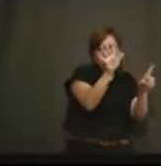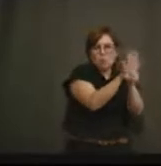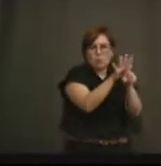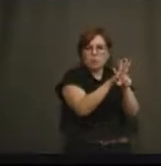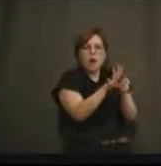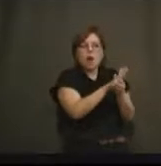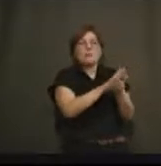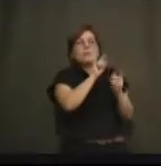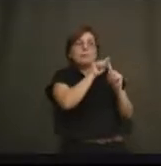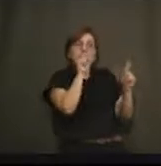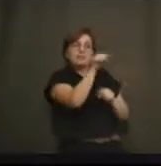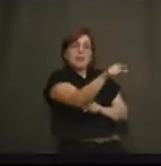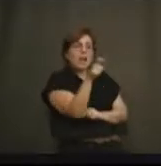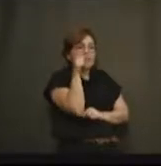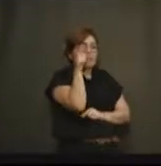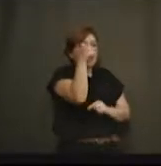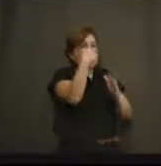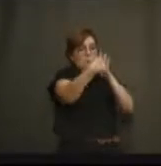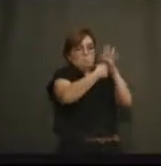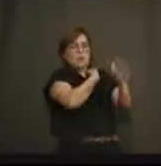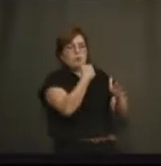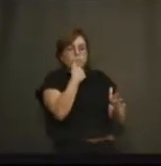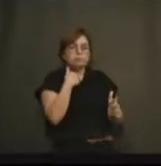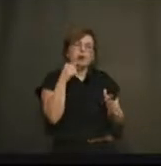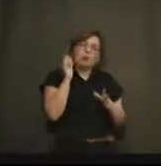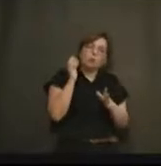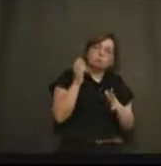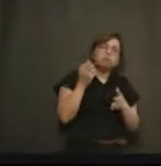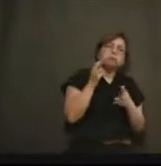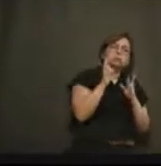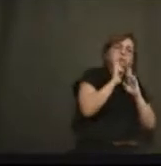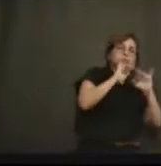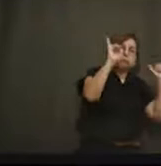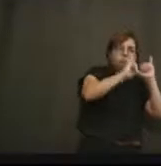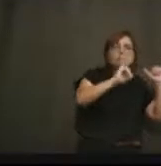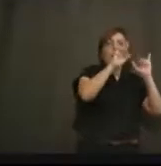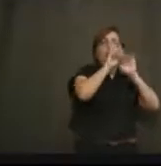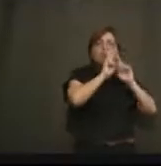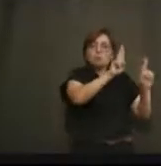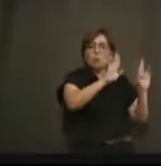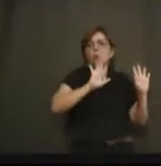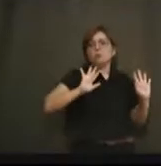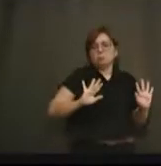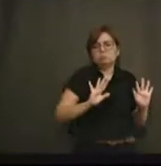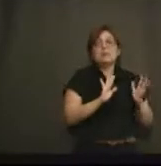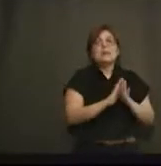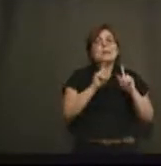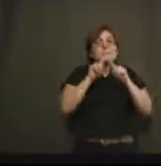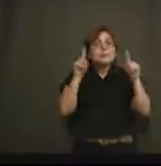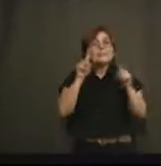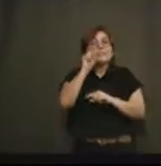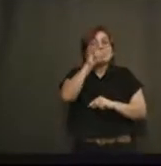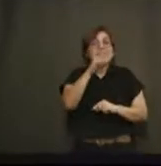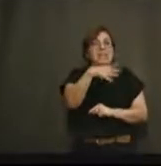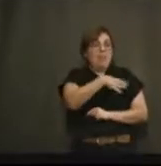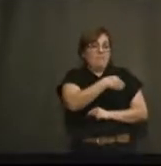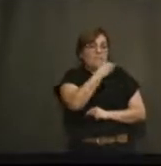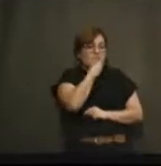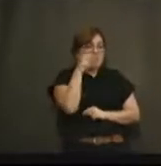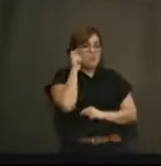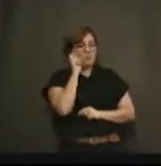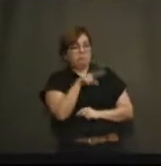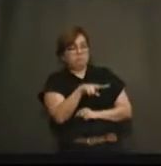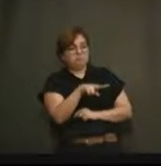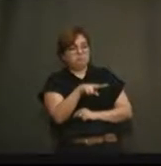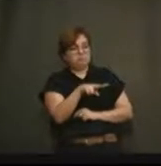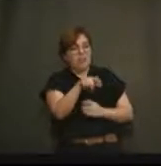sério na prática escolar. Por exemplo, quando eu vejo meus filhos fazendo exercícios sobre